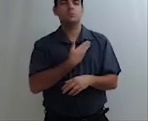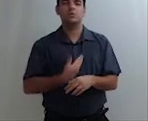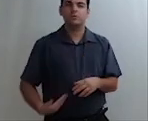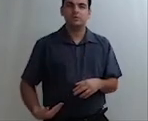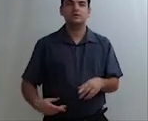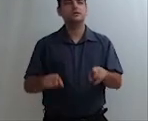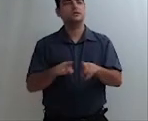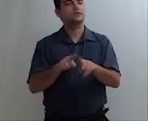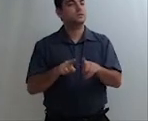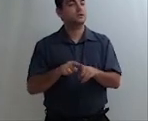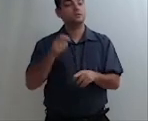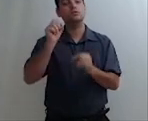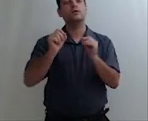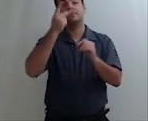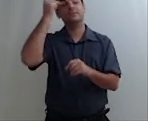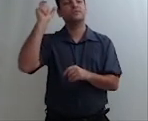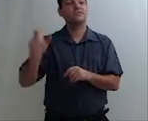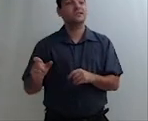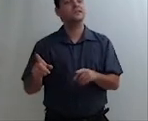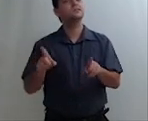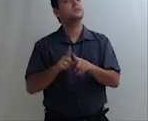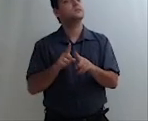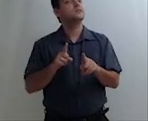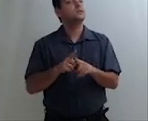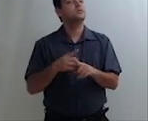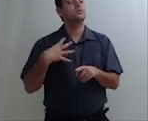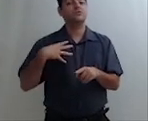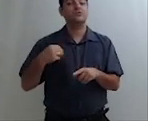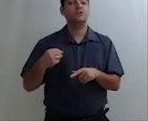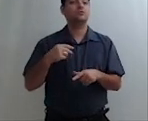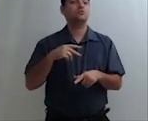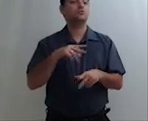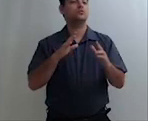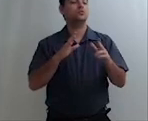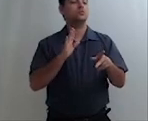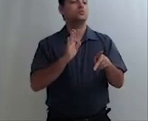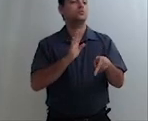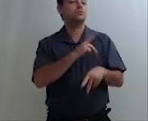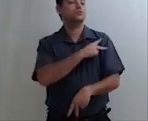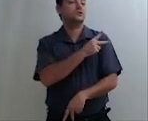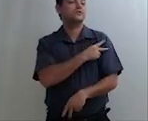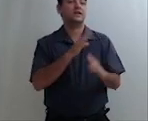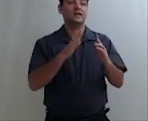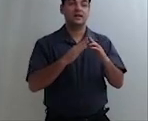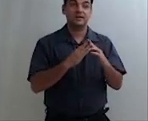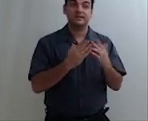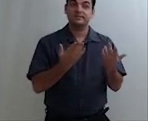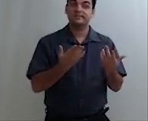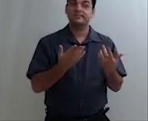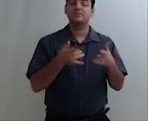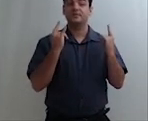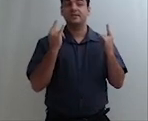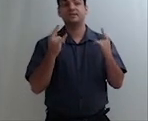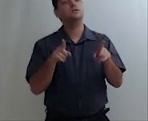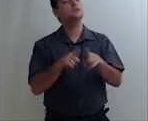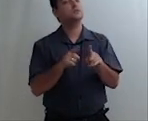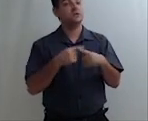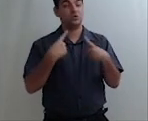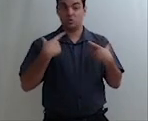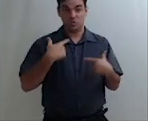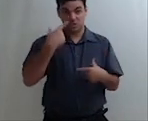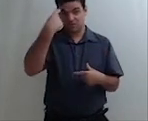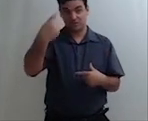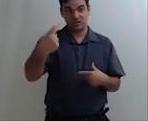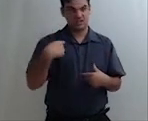paciente declaração do filho da proprietária o crime ter sido cometido sem violência sem grave ameaça e ele está preso há um ano e